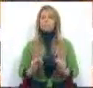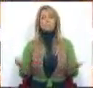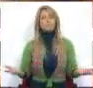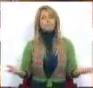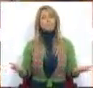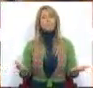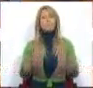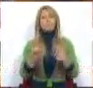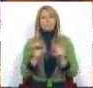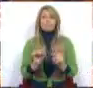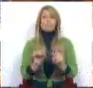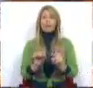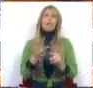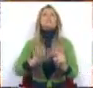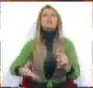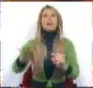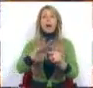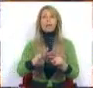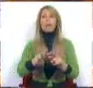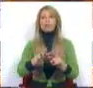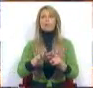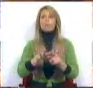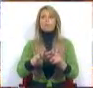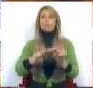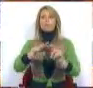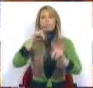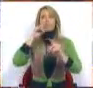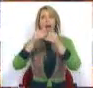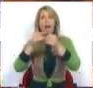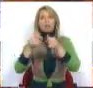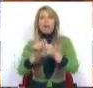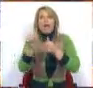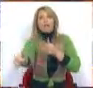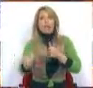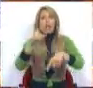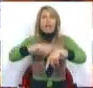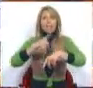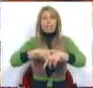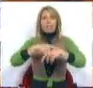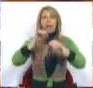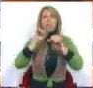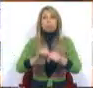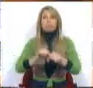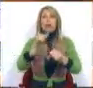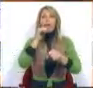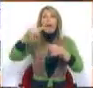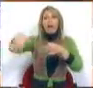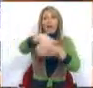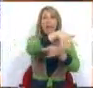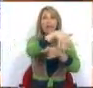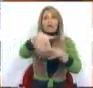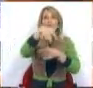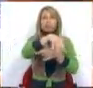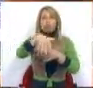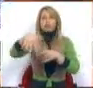é nestas áreas confinadas, nos perímetros de rega, nas zonas de intervenção florestal e